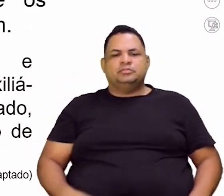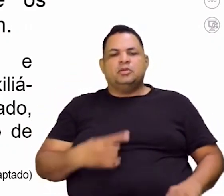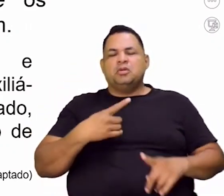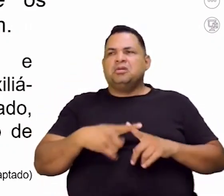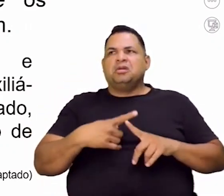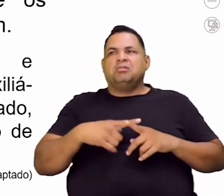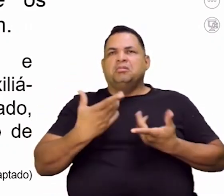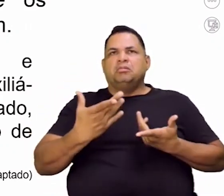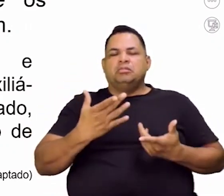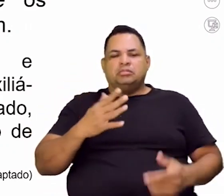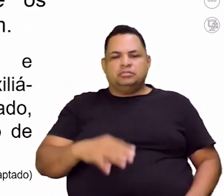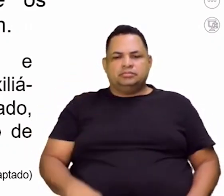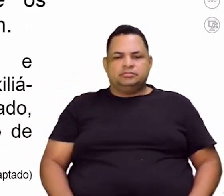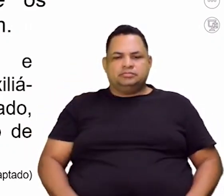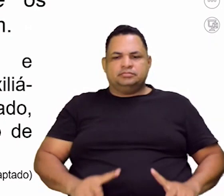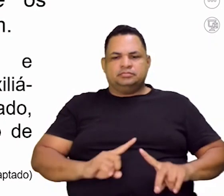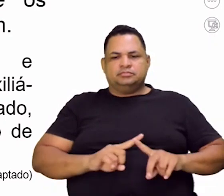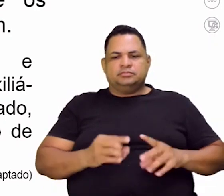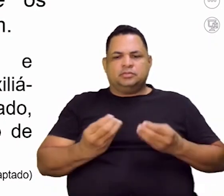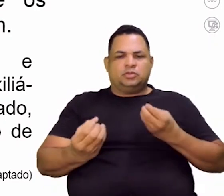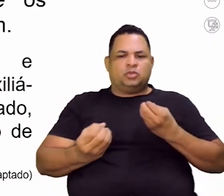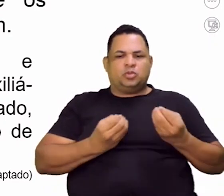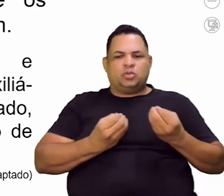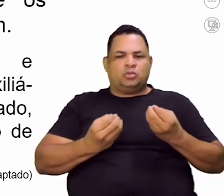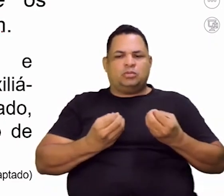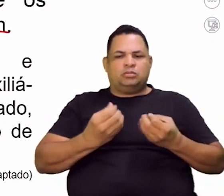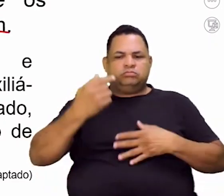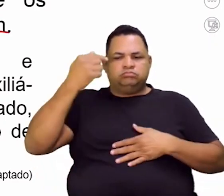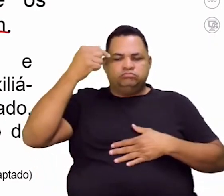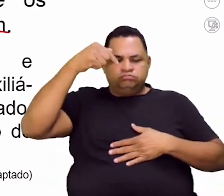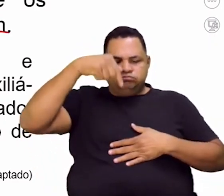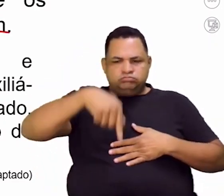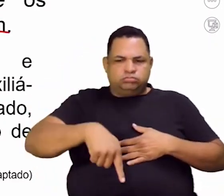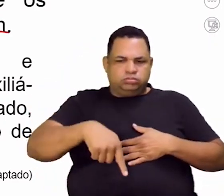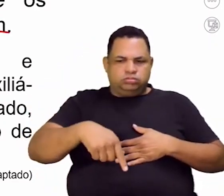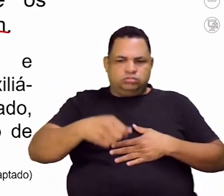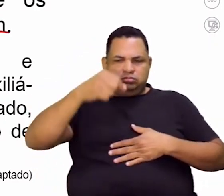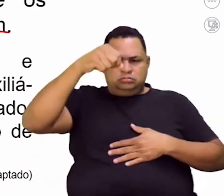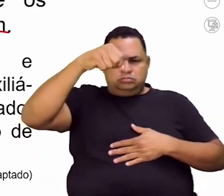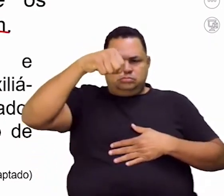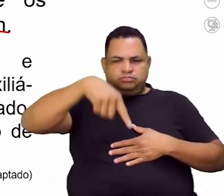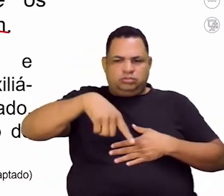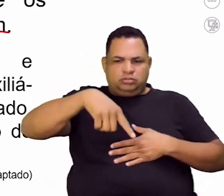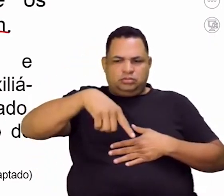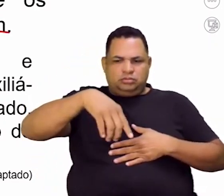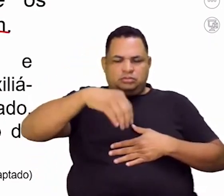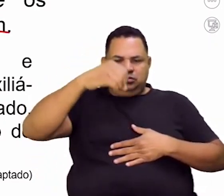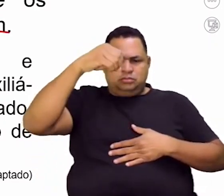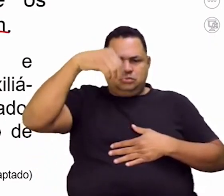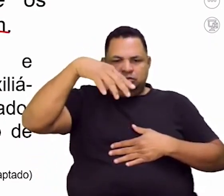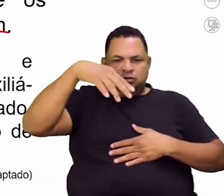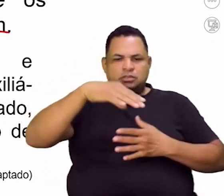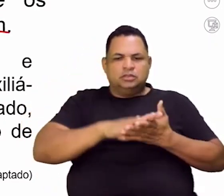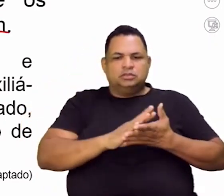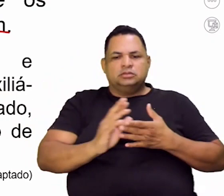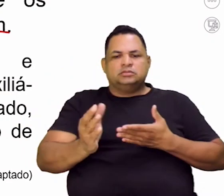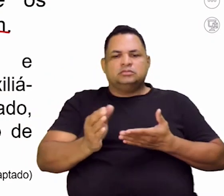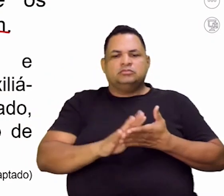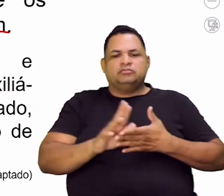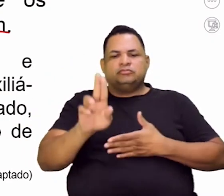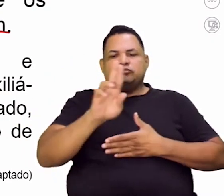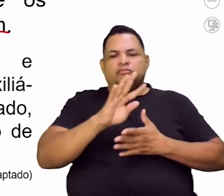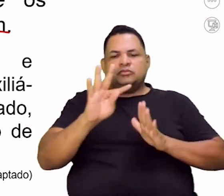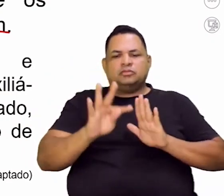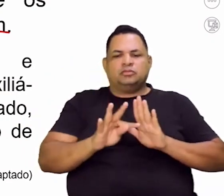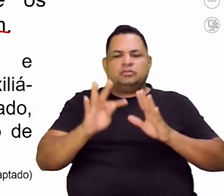porquê? Mas como eles caem, gente? Como eles caem? Ele recorreu a técnicas